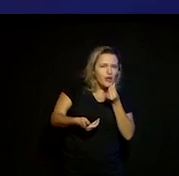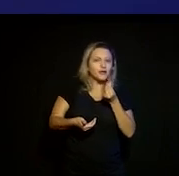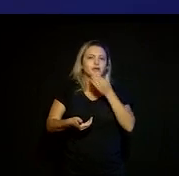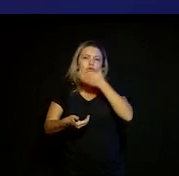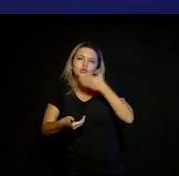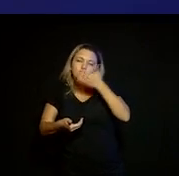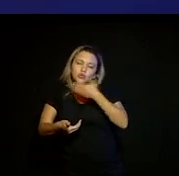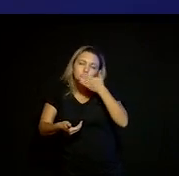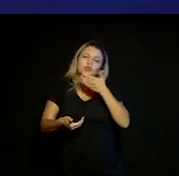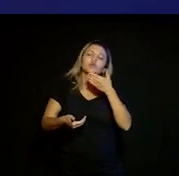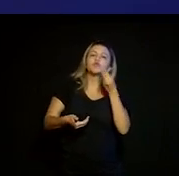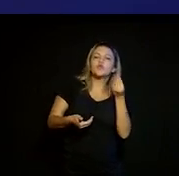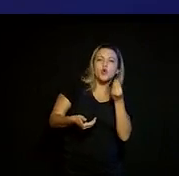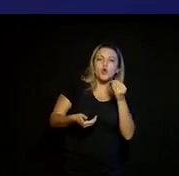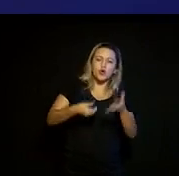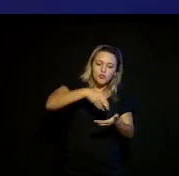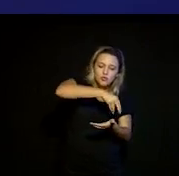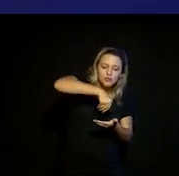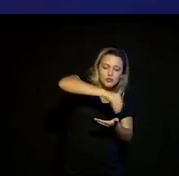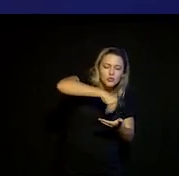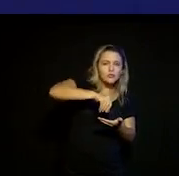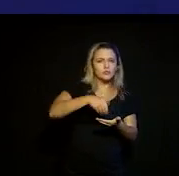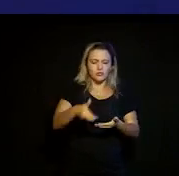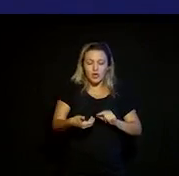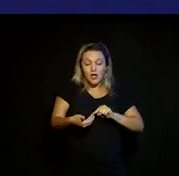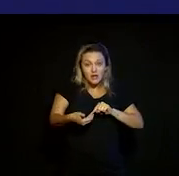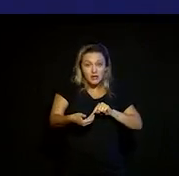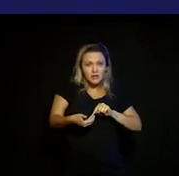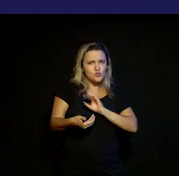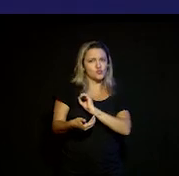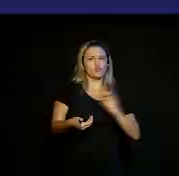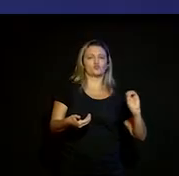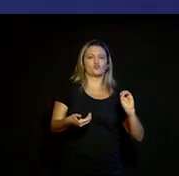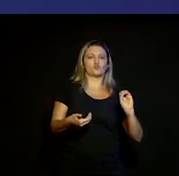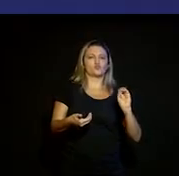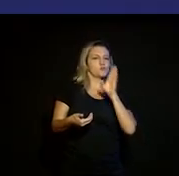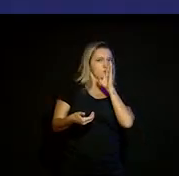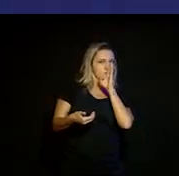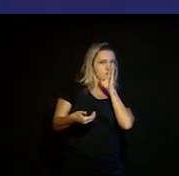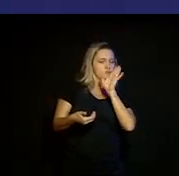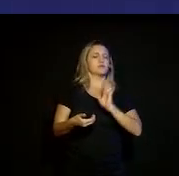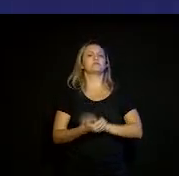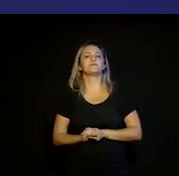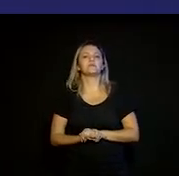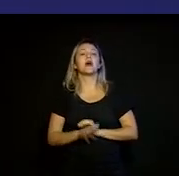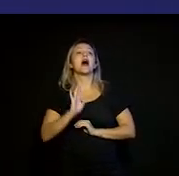salgada ou se é doce, que tipo de tempero tem. Ela não sabe dizer nada da sopa. Agora imagine a